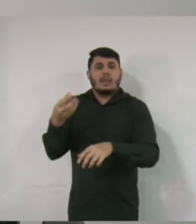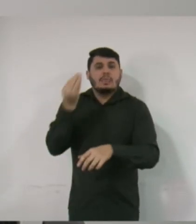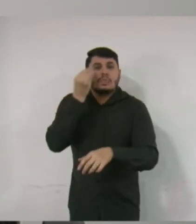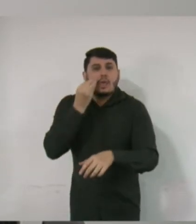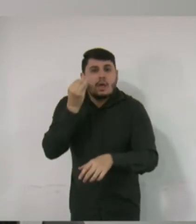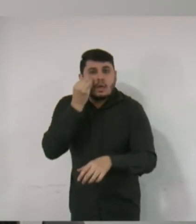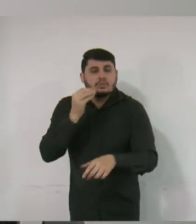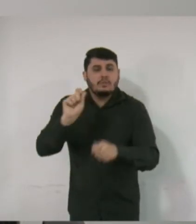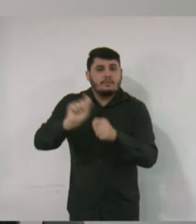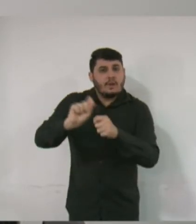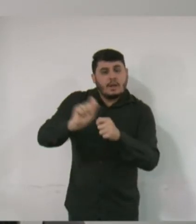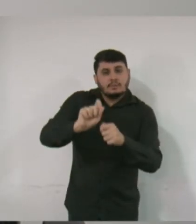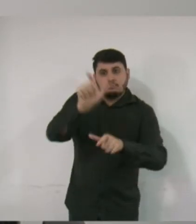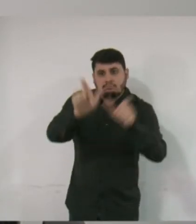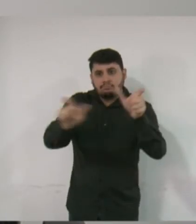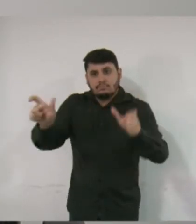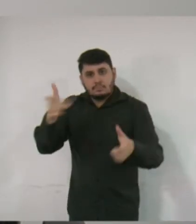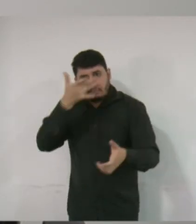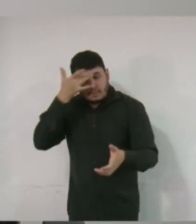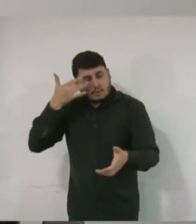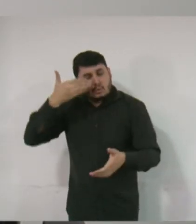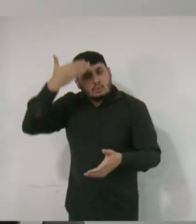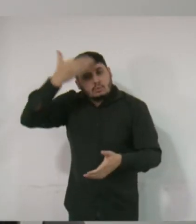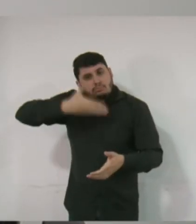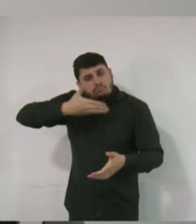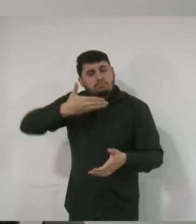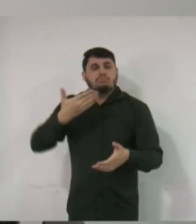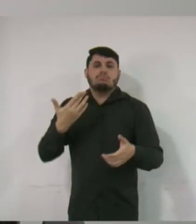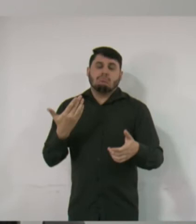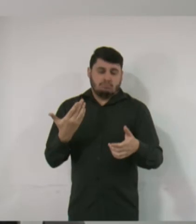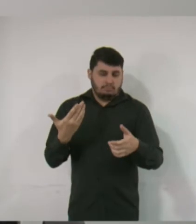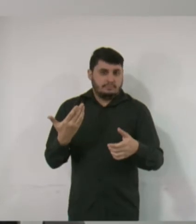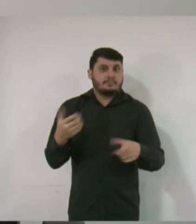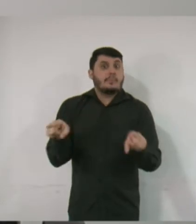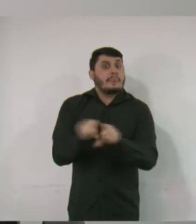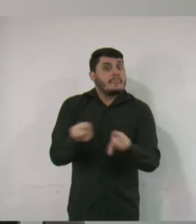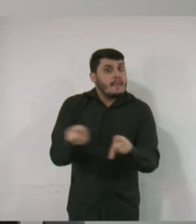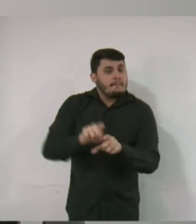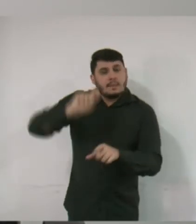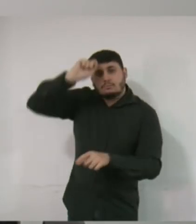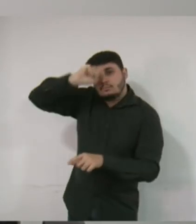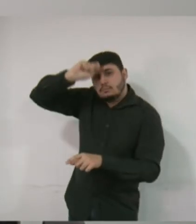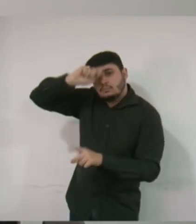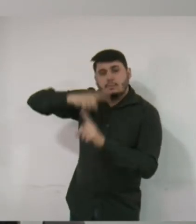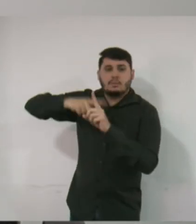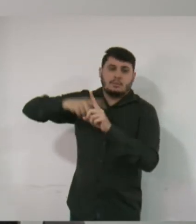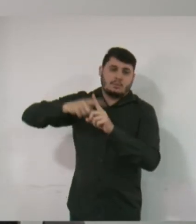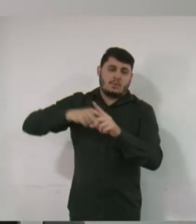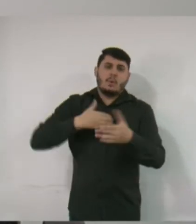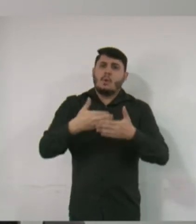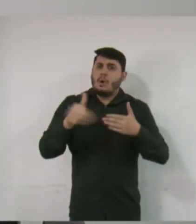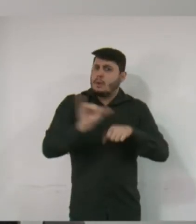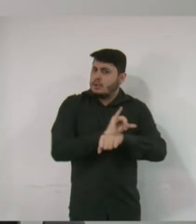Manuel Afonso. Então, os casos a gente continua acompanhando dia a dia e o que for necessário fazer, vai ser feito.